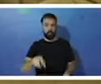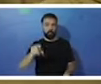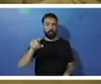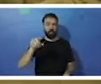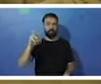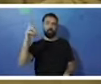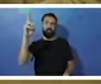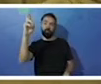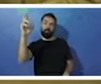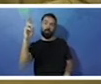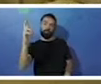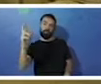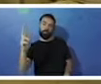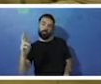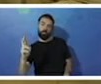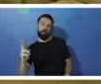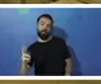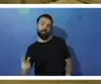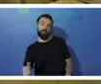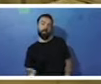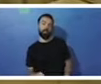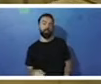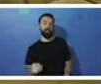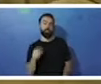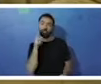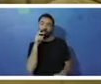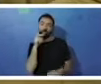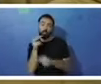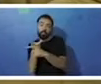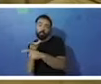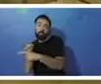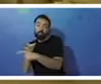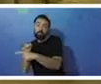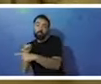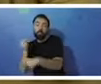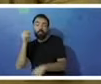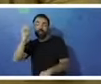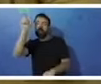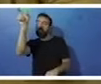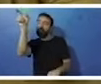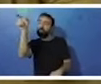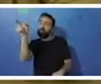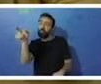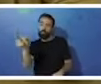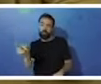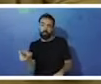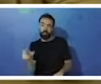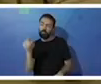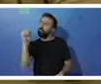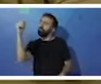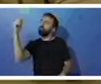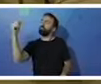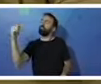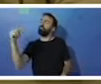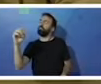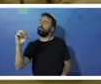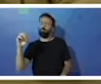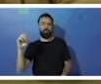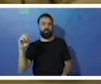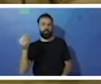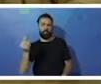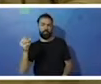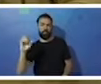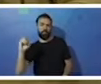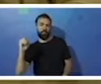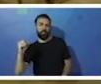dos produtos. Então, eu vou procurar aqui na coluna dos produtos. Então, eu tenho 2, 4, 6, 8,